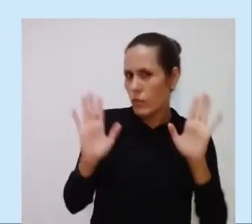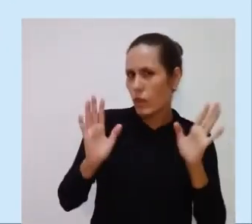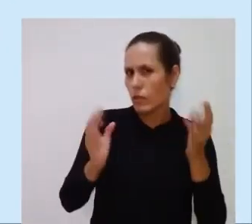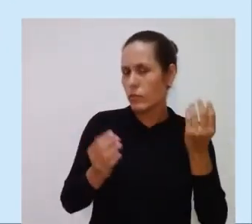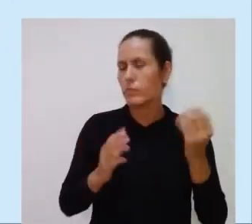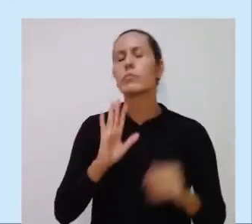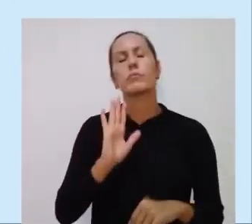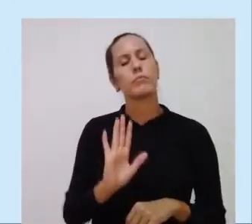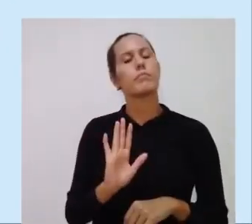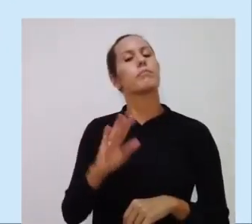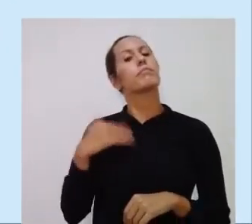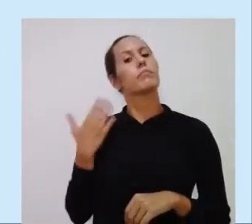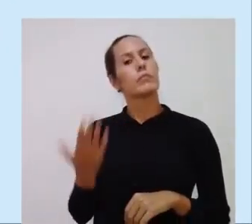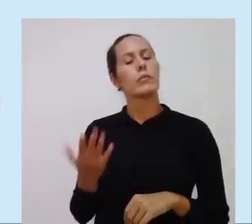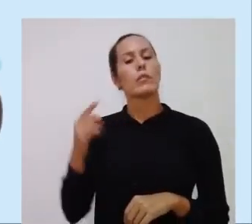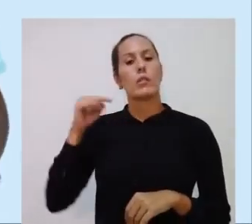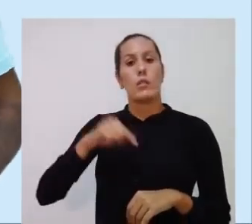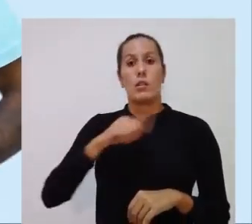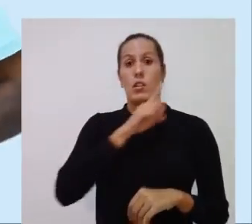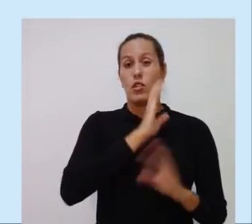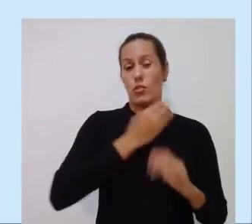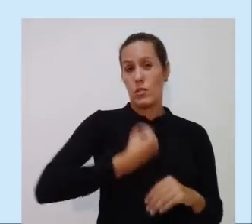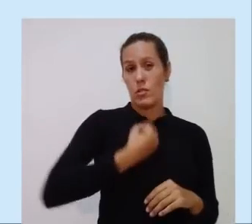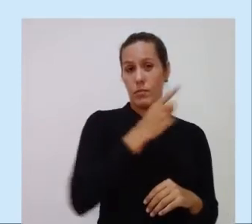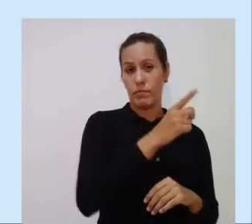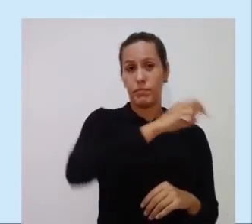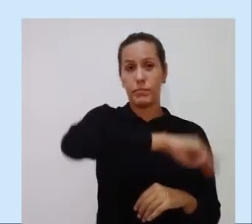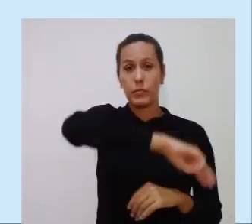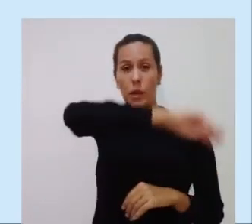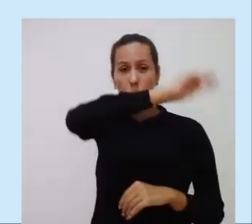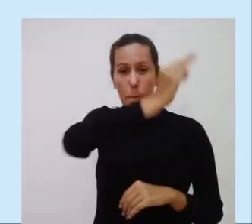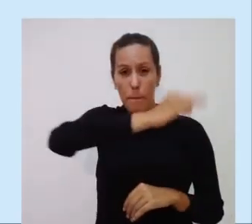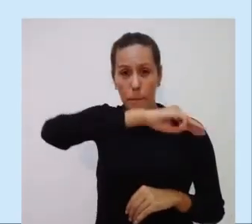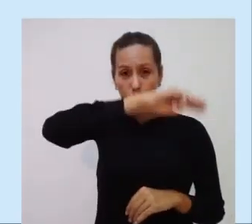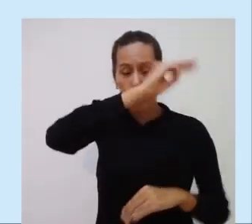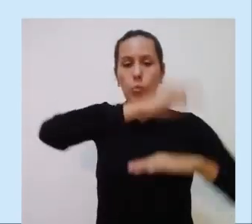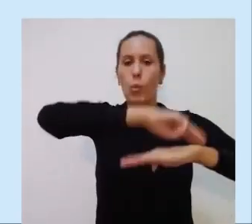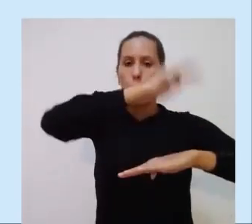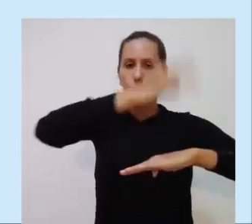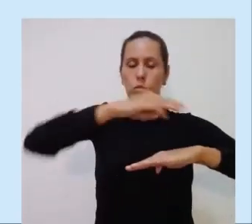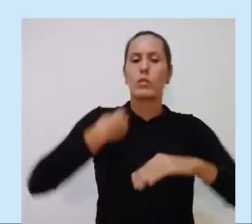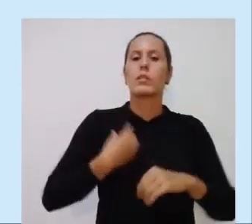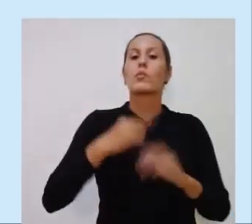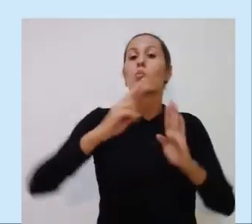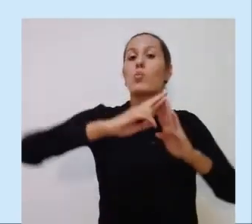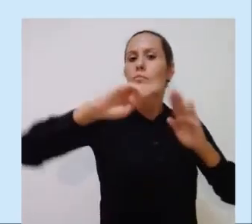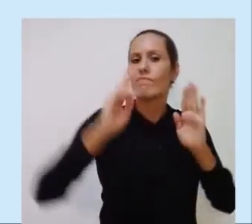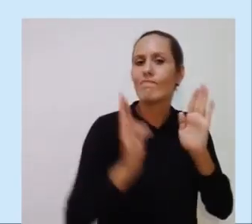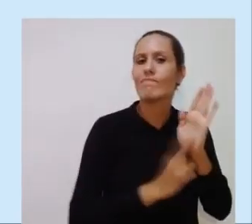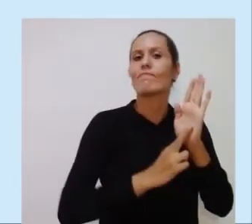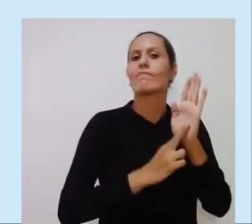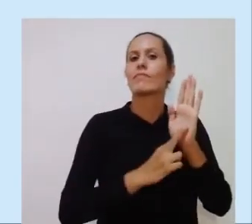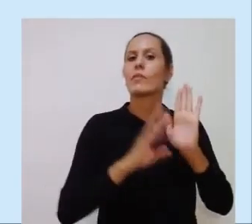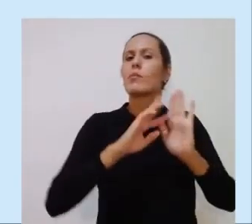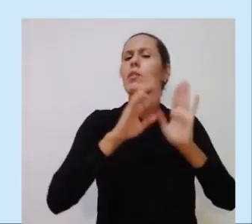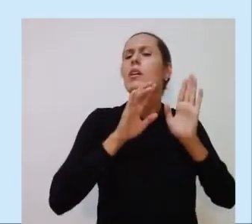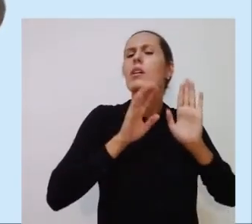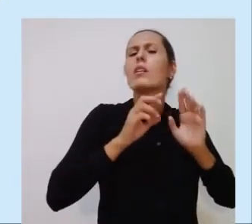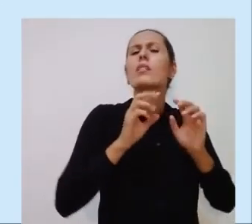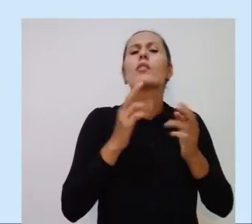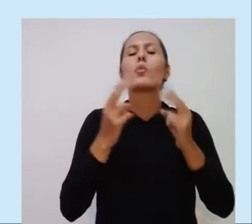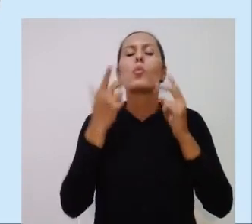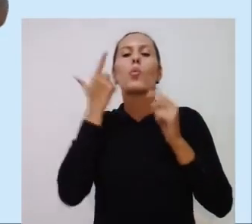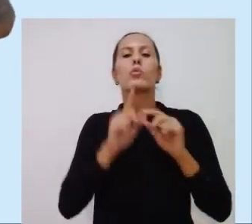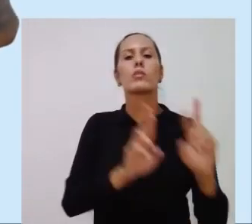entenderem mais ou menos como é que funciona. Gente, nas montanhas a gente vai ter um critério para definir. Professor, o que